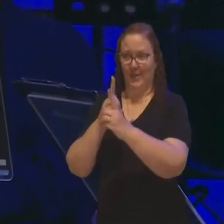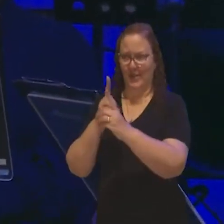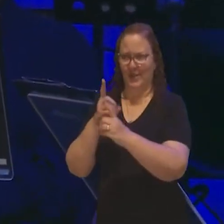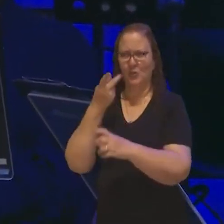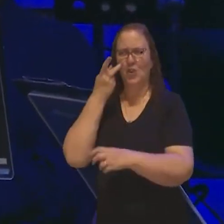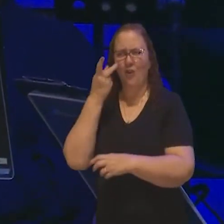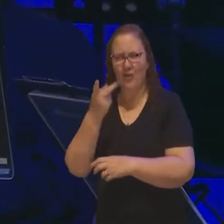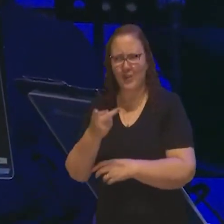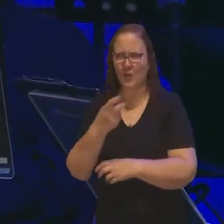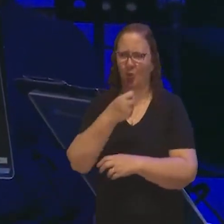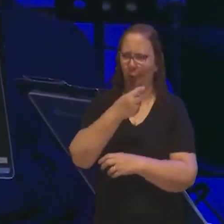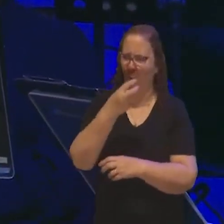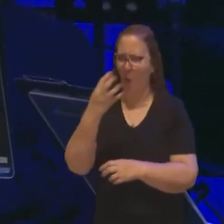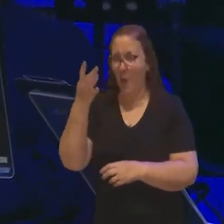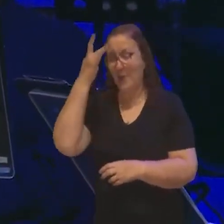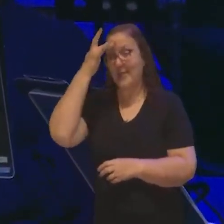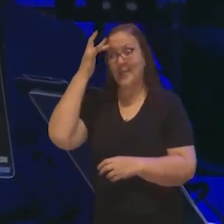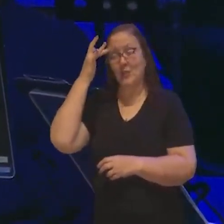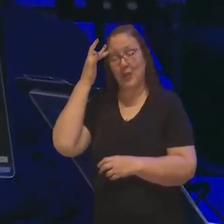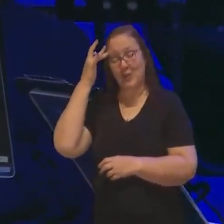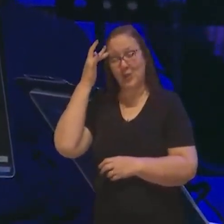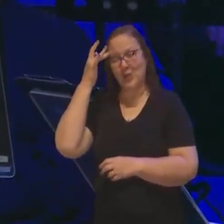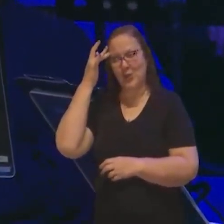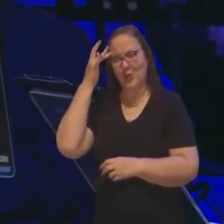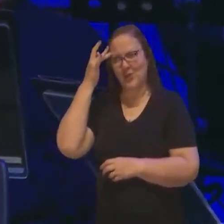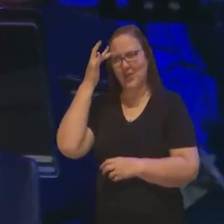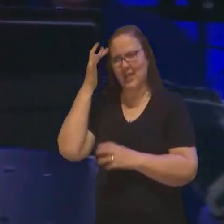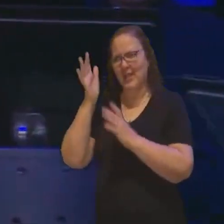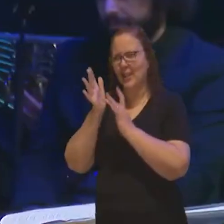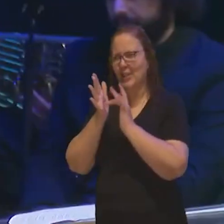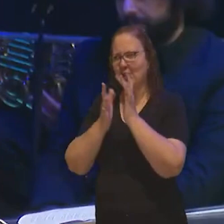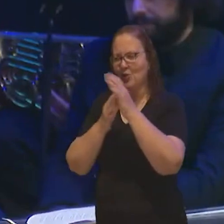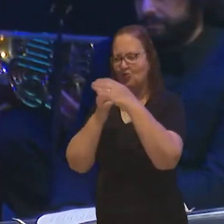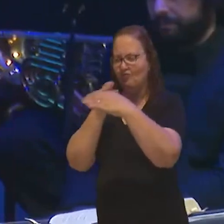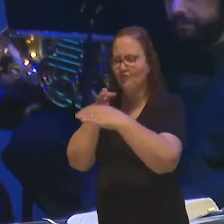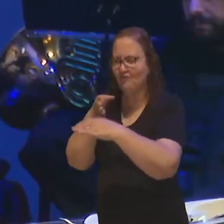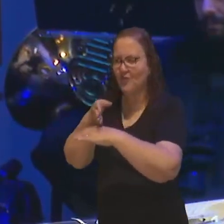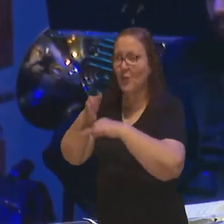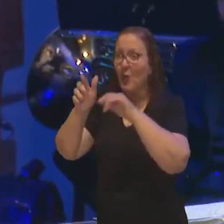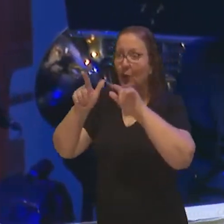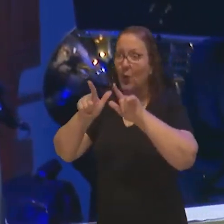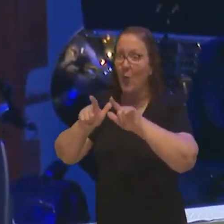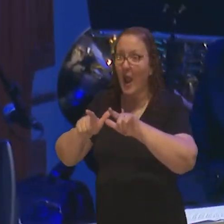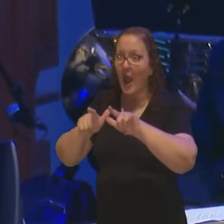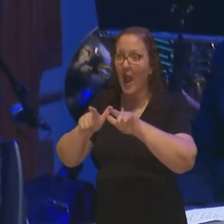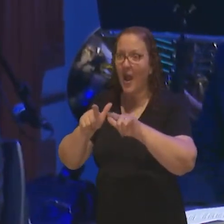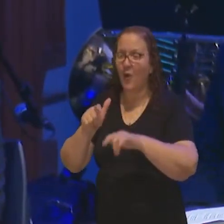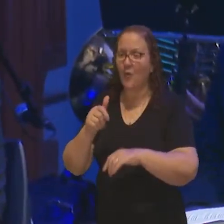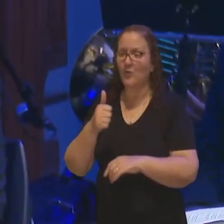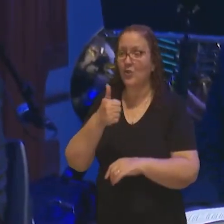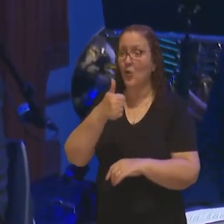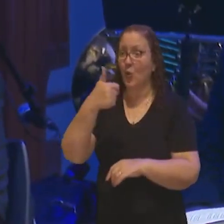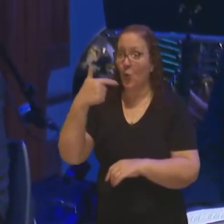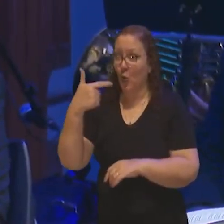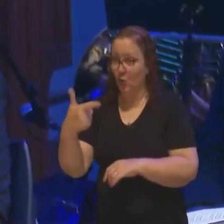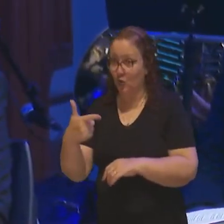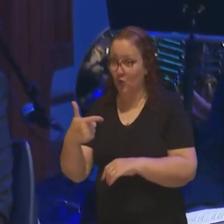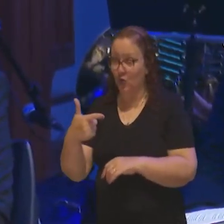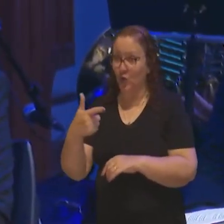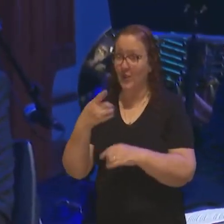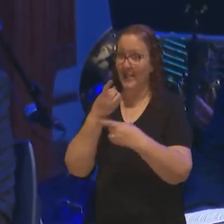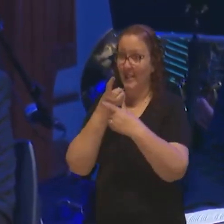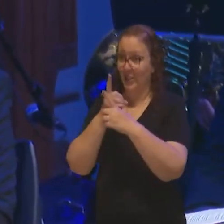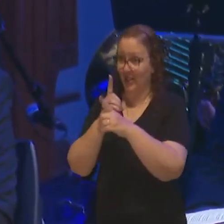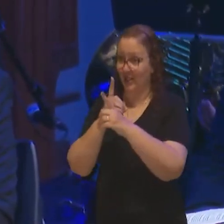sua ressurreição, e ele então entrou em um ambiente onde os 12 apóstolos deveriam